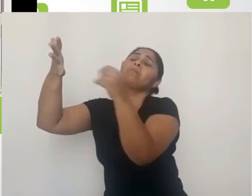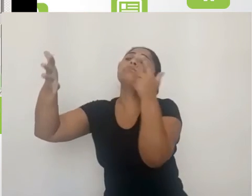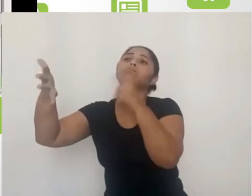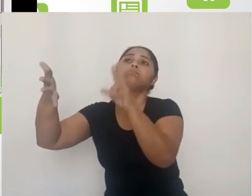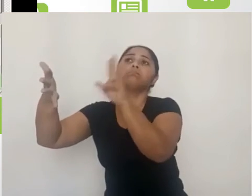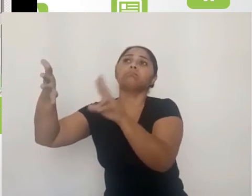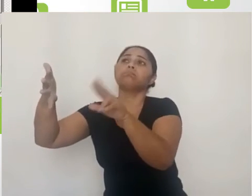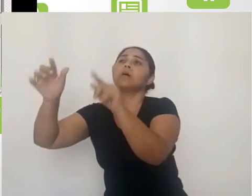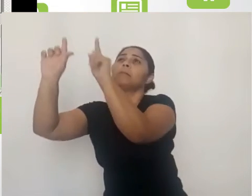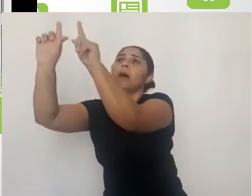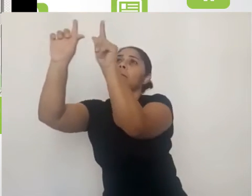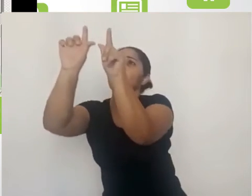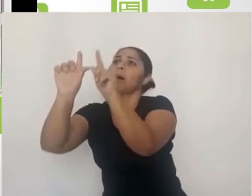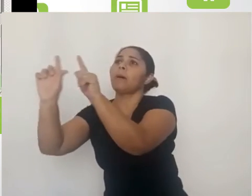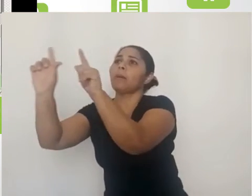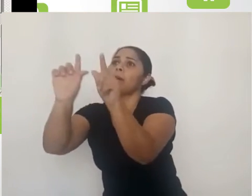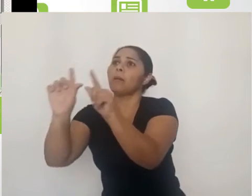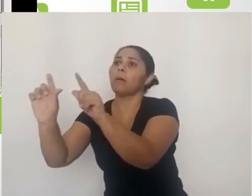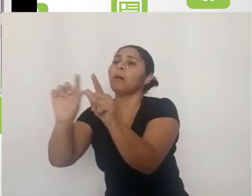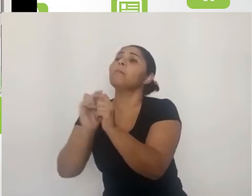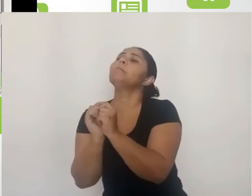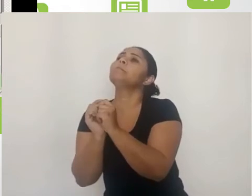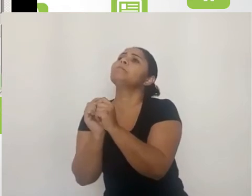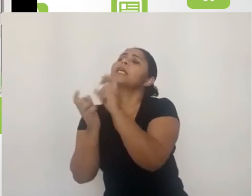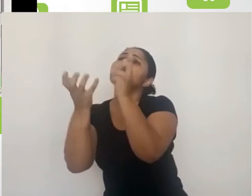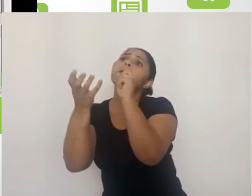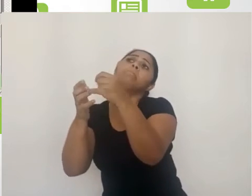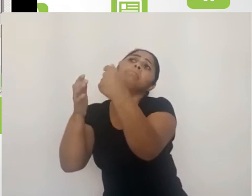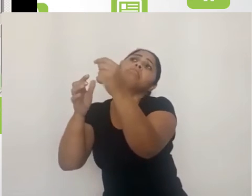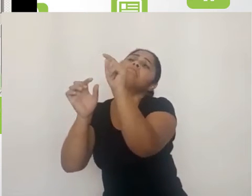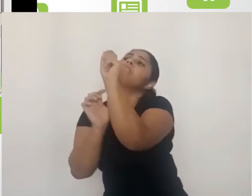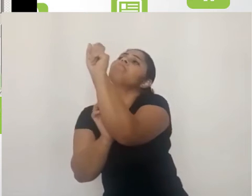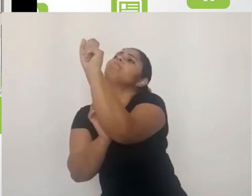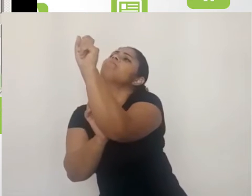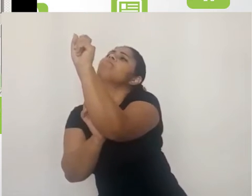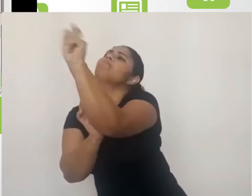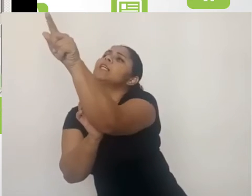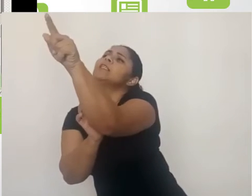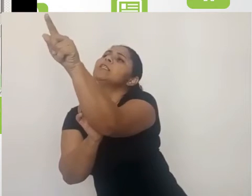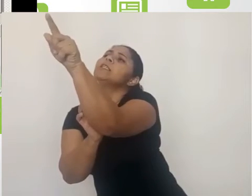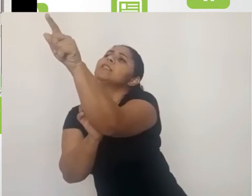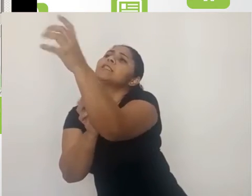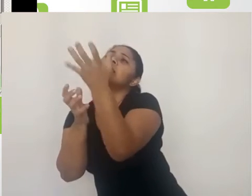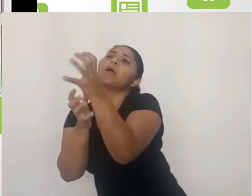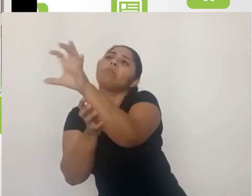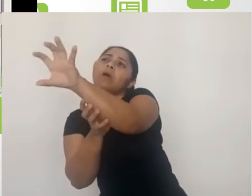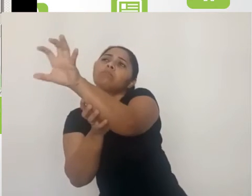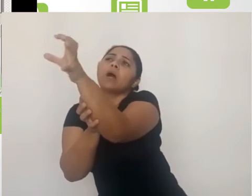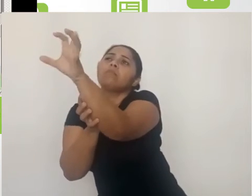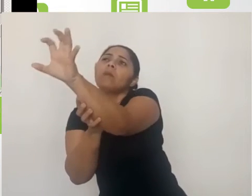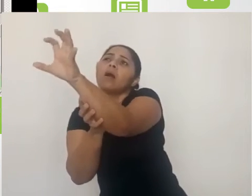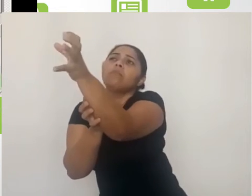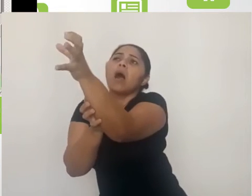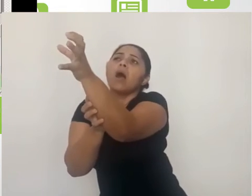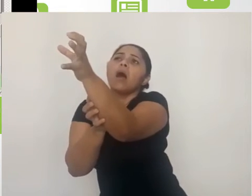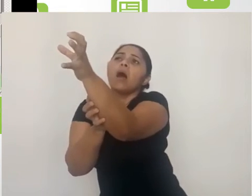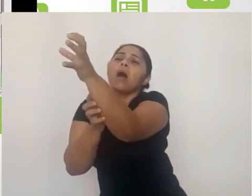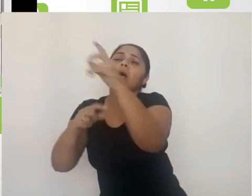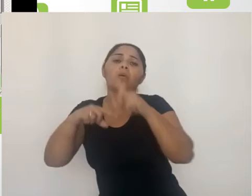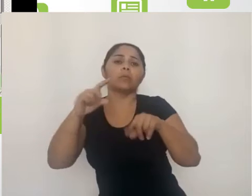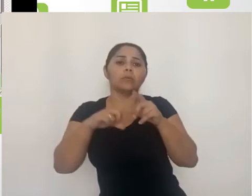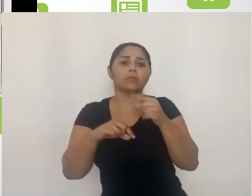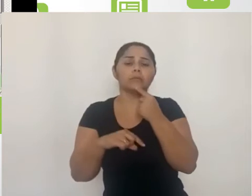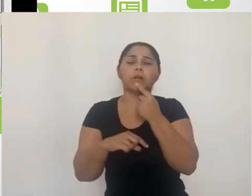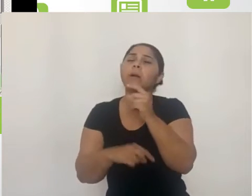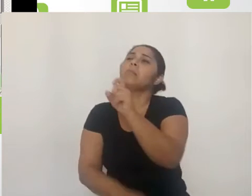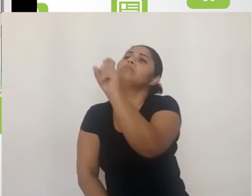Uma das opções é, se eu quero rotacionar o meu objeto, então eu clico aqui nessa ferramenta de